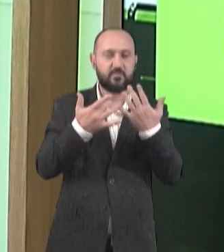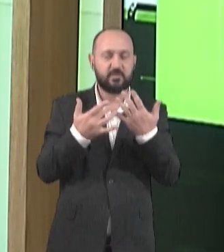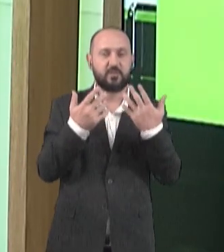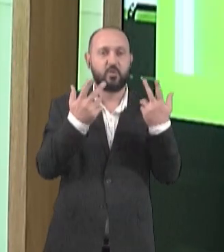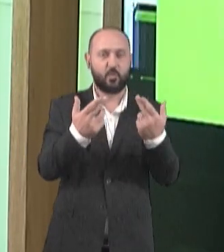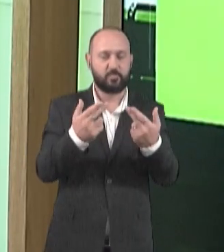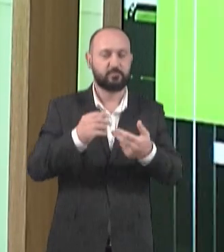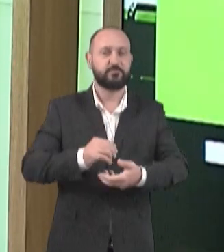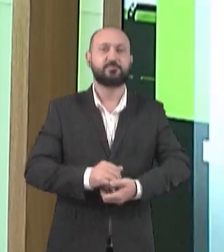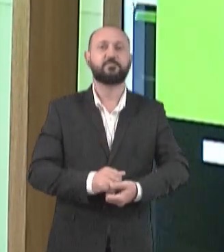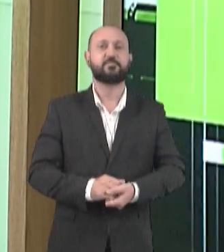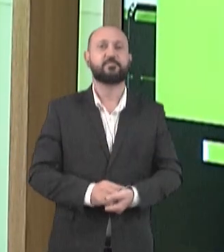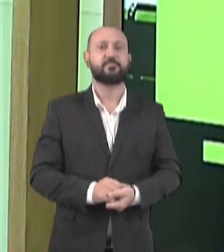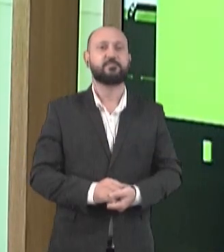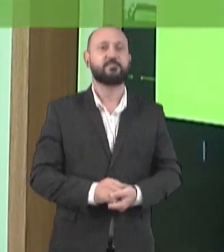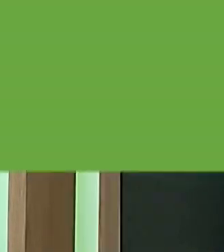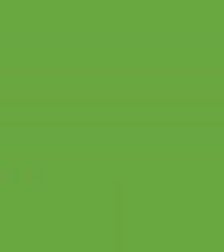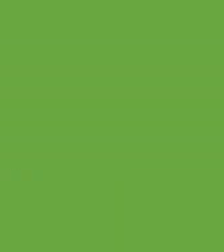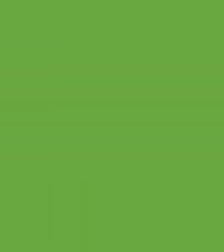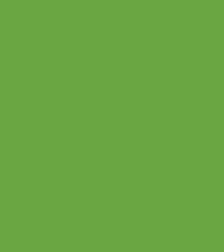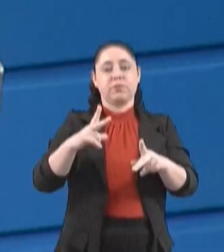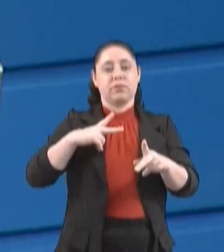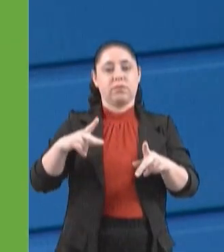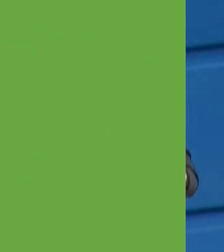em estacionamentos.